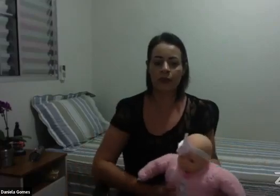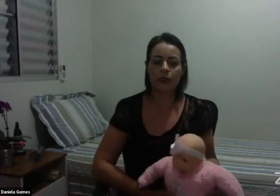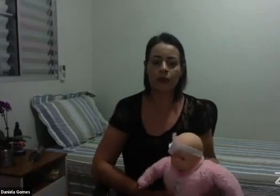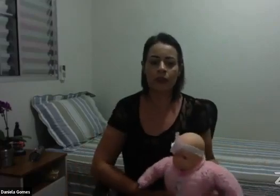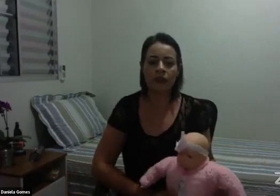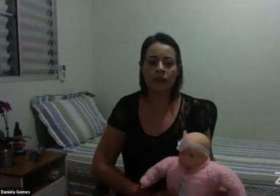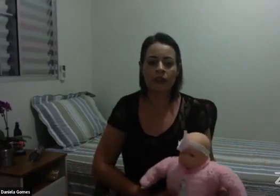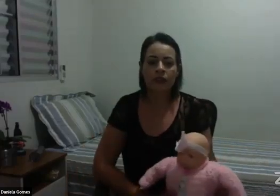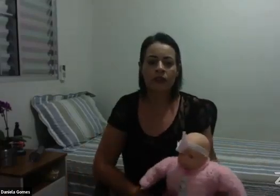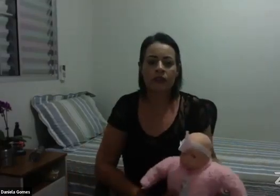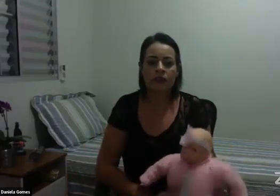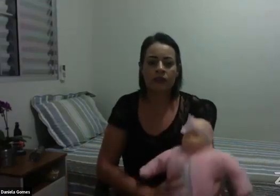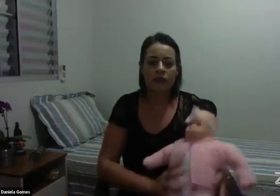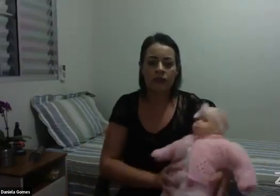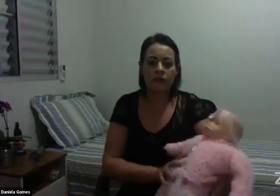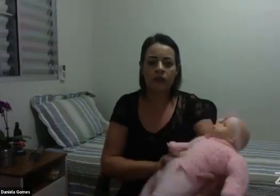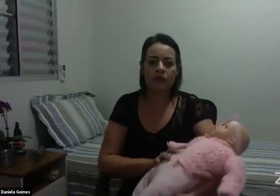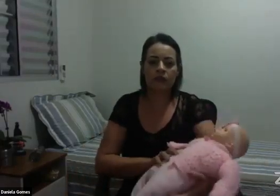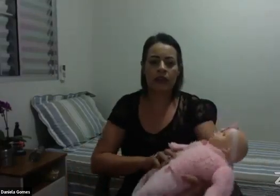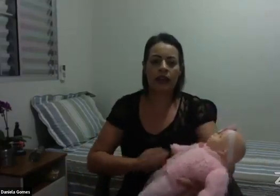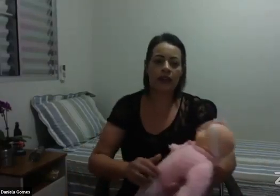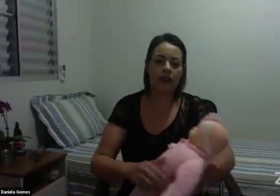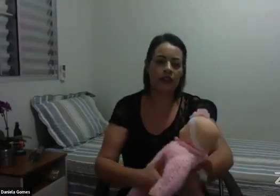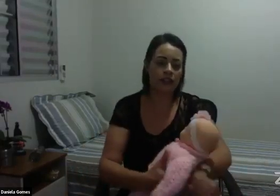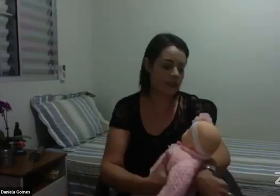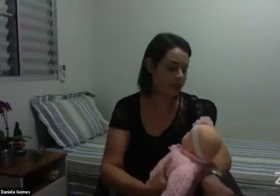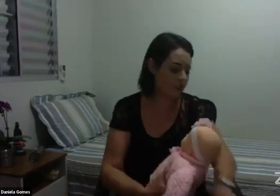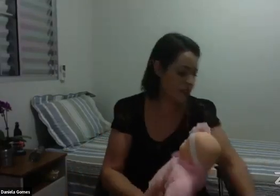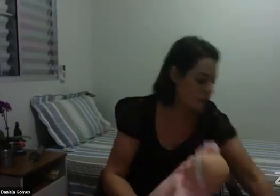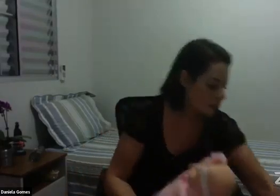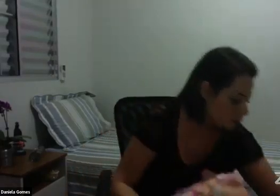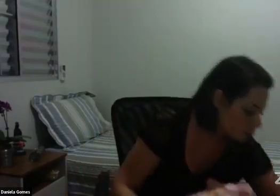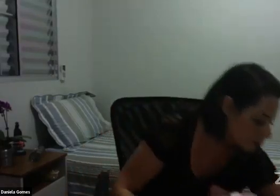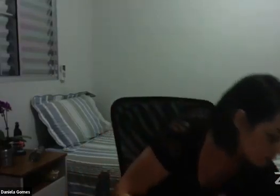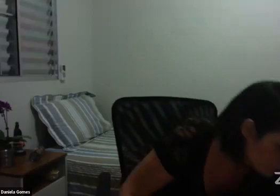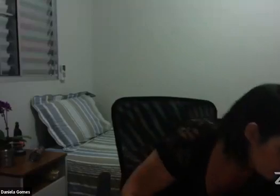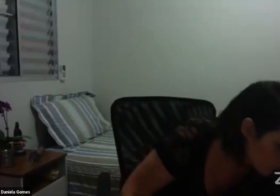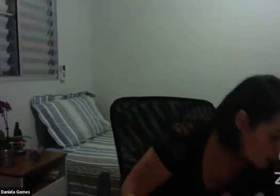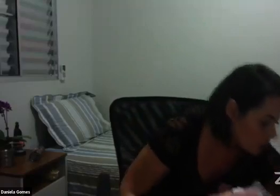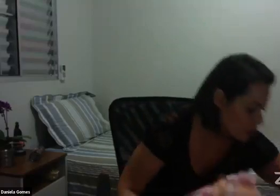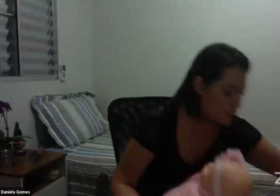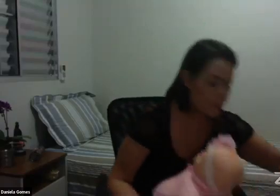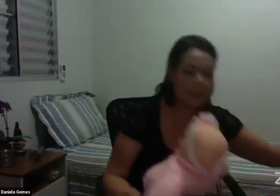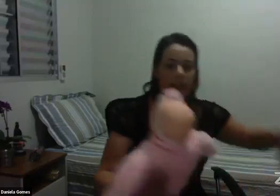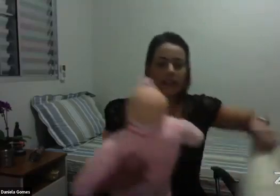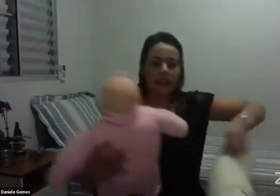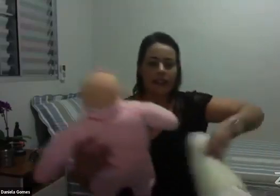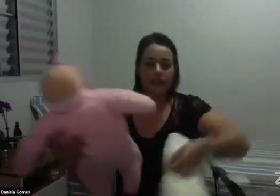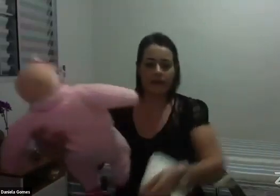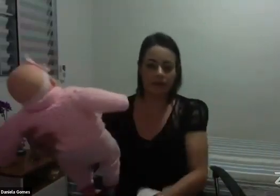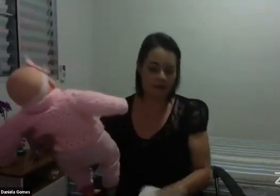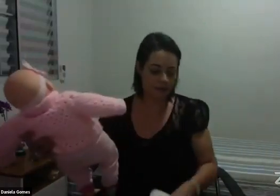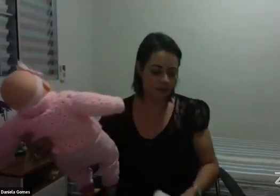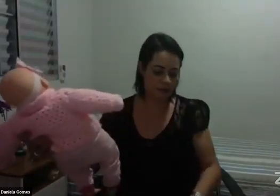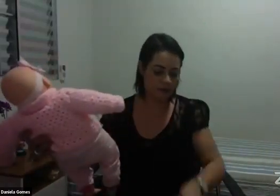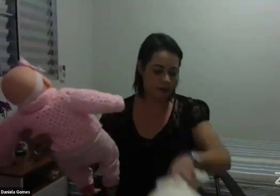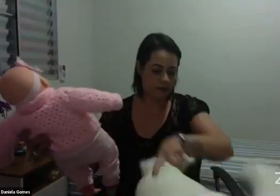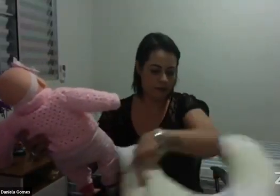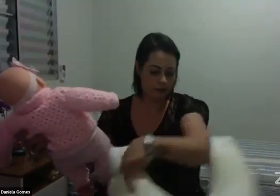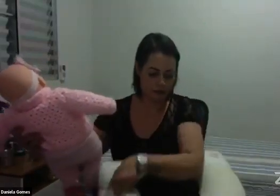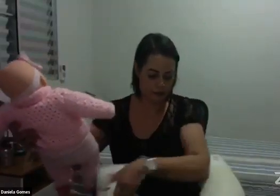Vê se melhorou. Ah, agora acho que está melhor. Eu vou pegar aqui